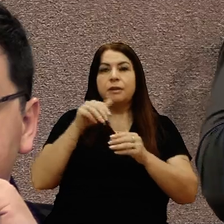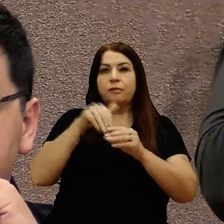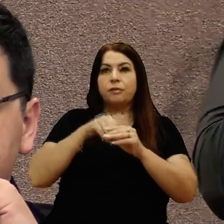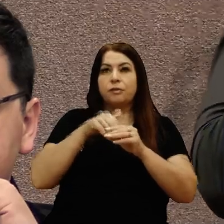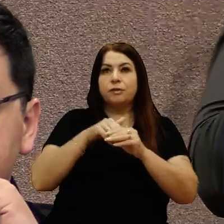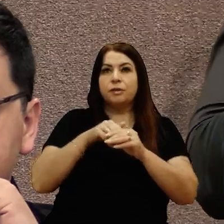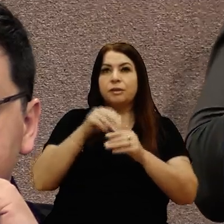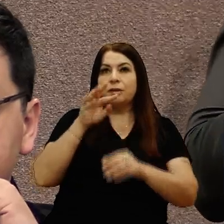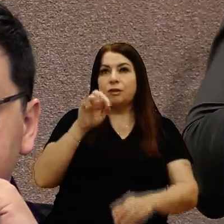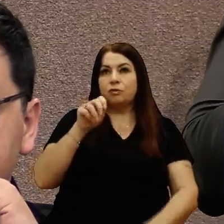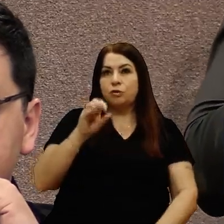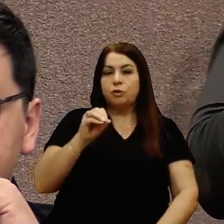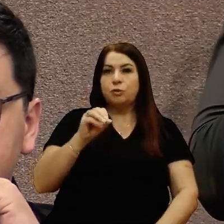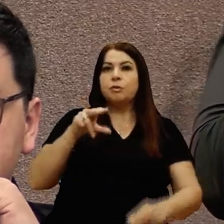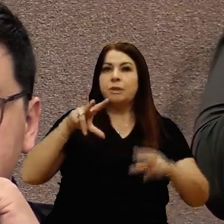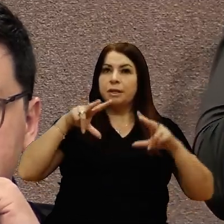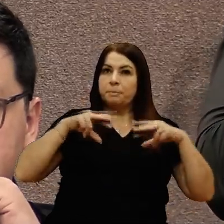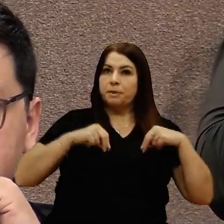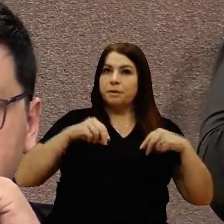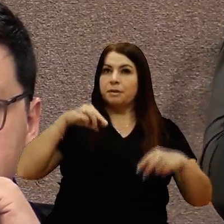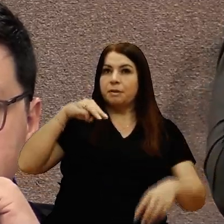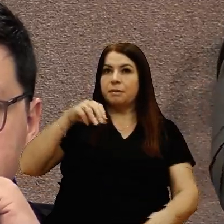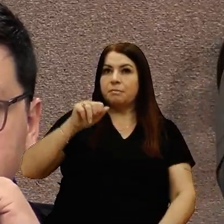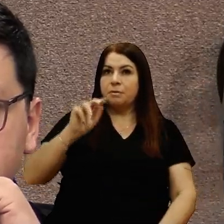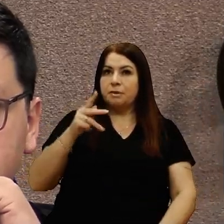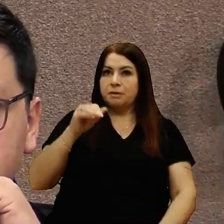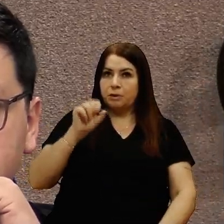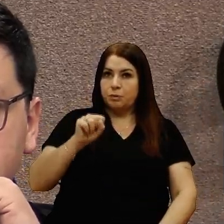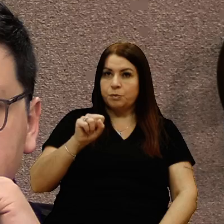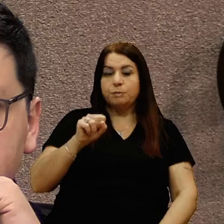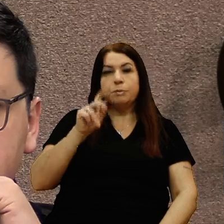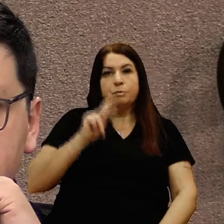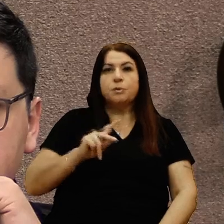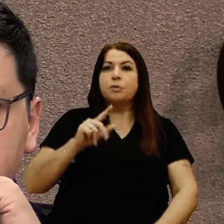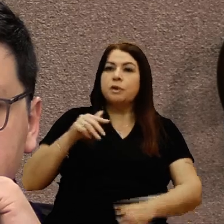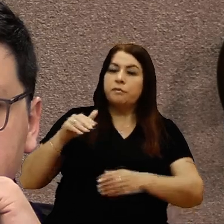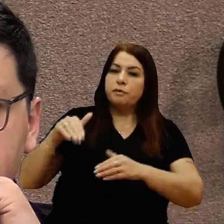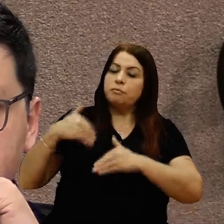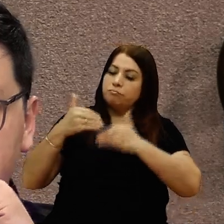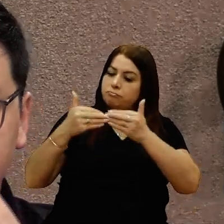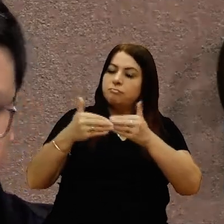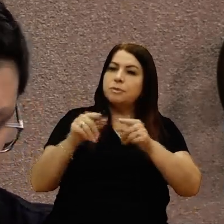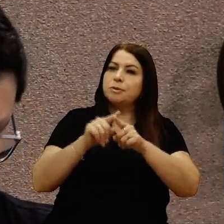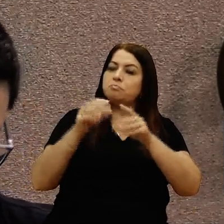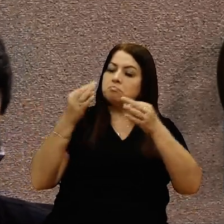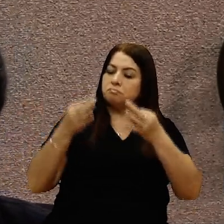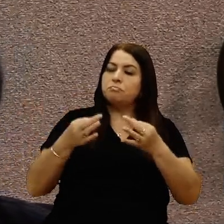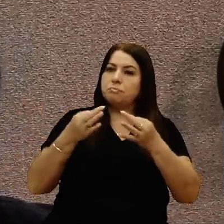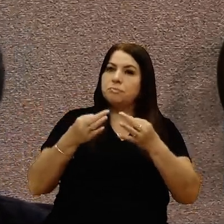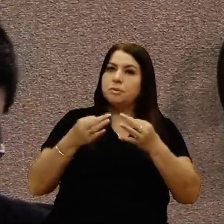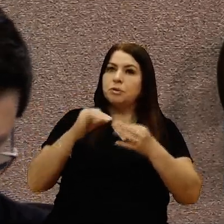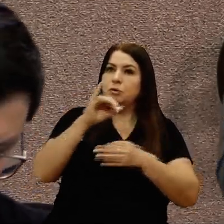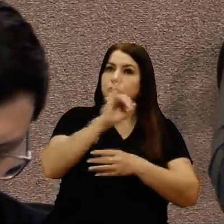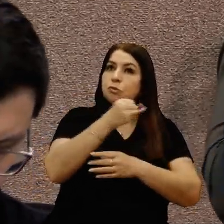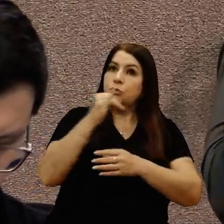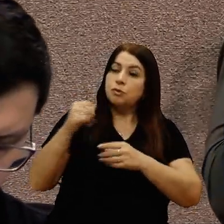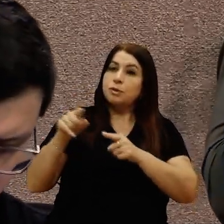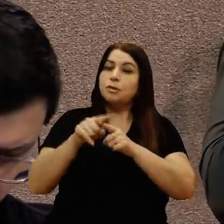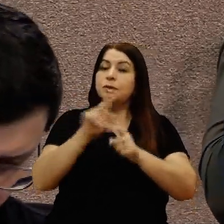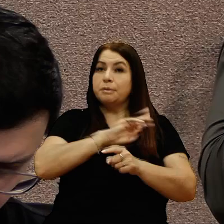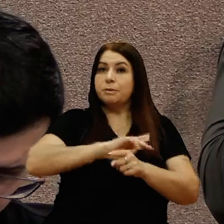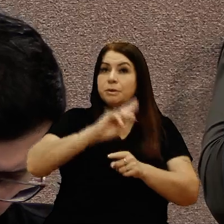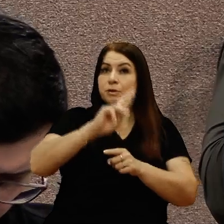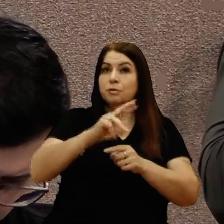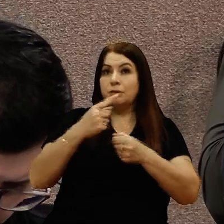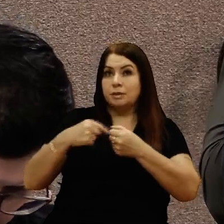do título de cidadão emérito para o senhor Matheus Bernardi, alguém que vem conduzindo com maestria o jiu-jitsu e que representou